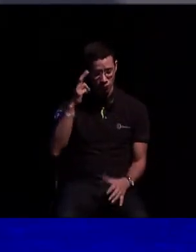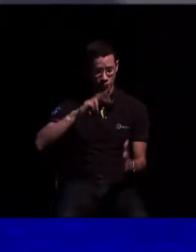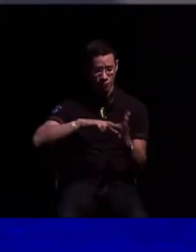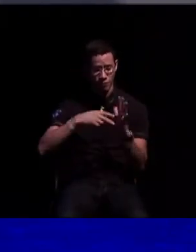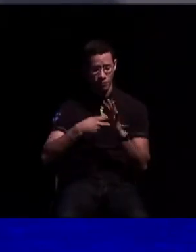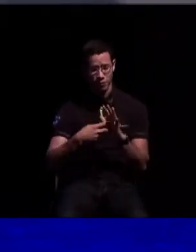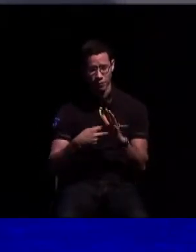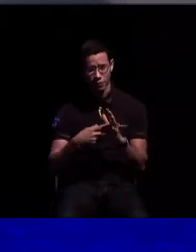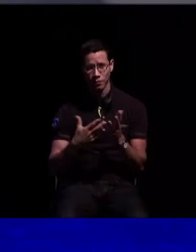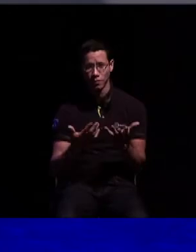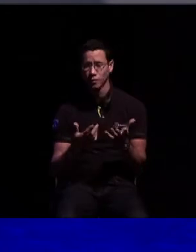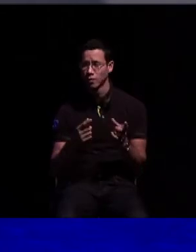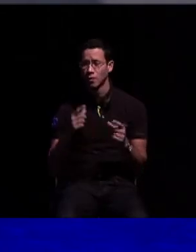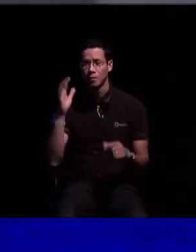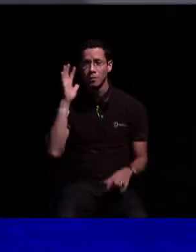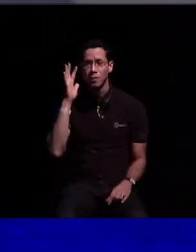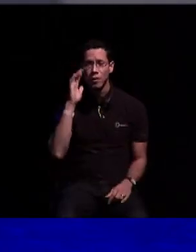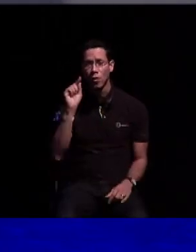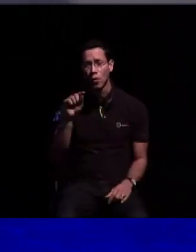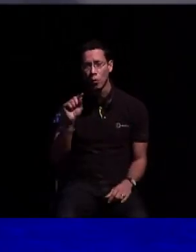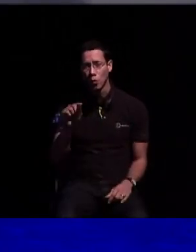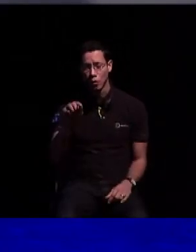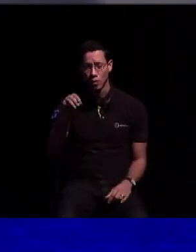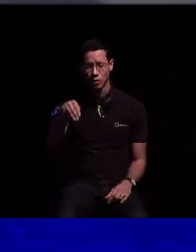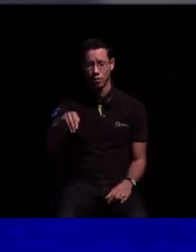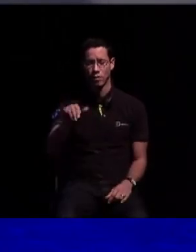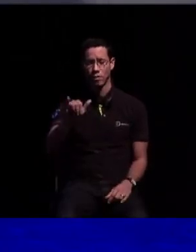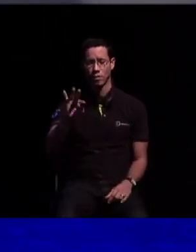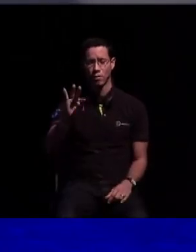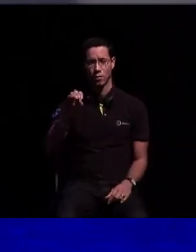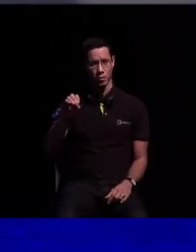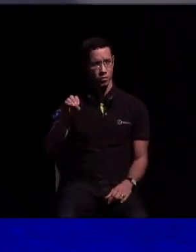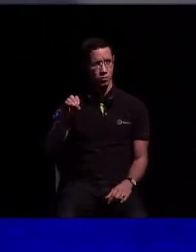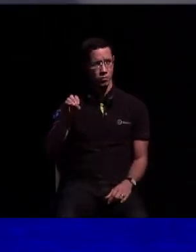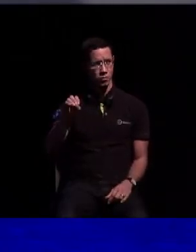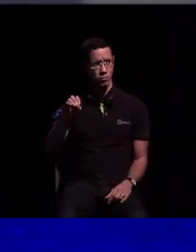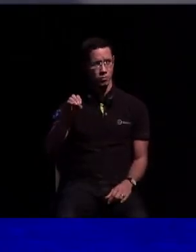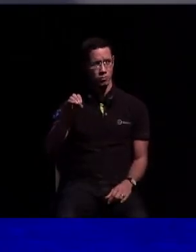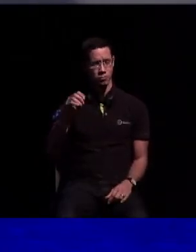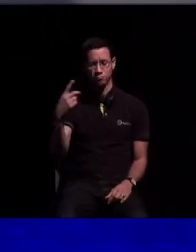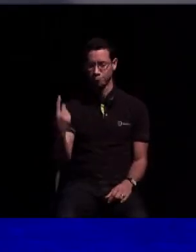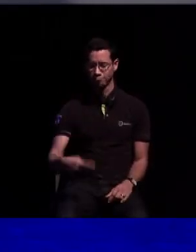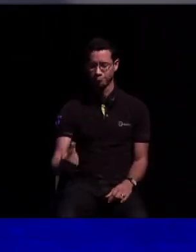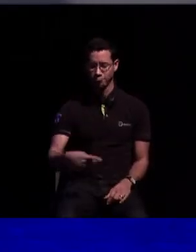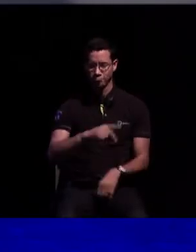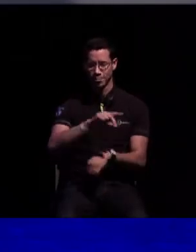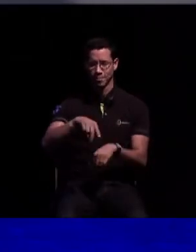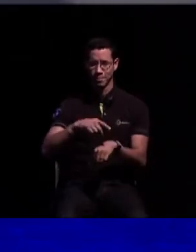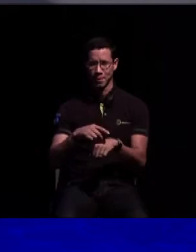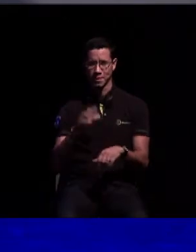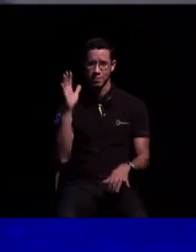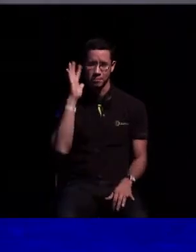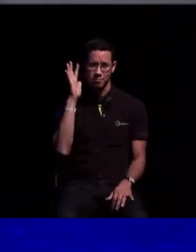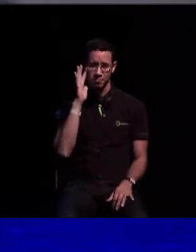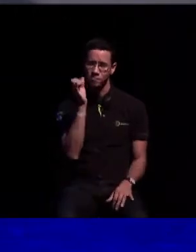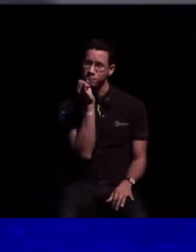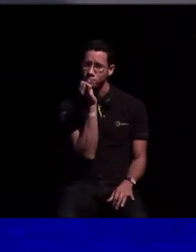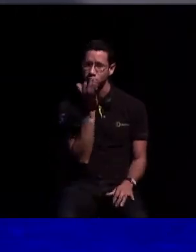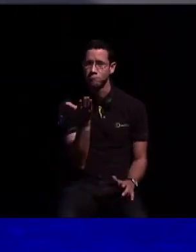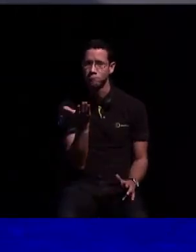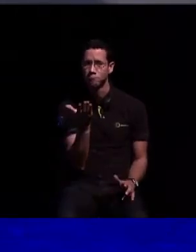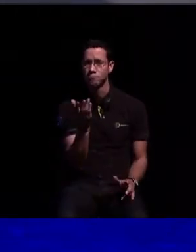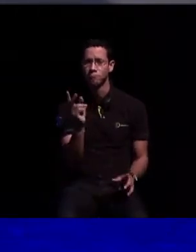pensa em quê? A gente pensa nos mitos nacionais. Né? Ou seja, a gente pensa como os Estados